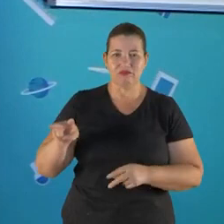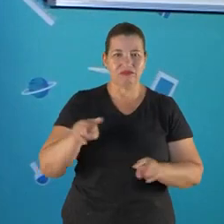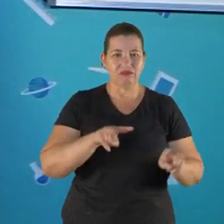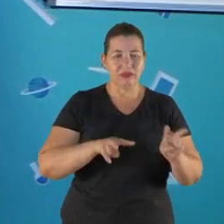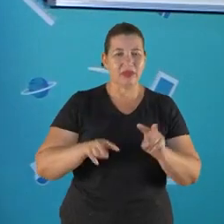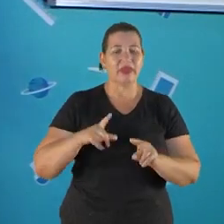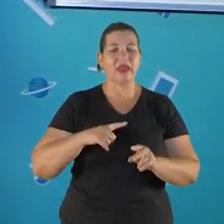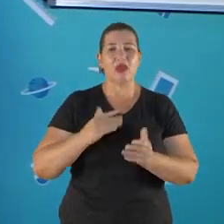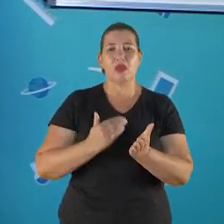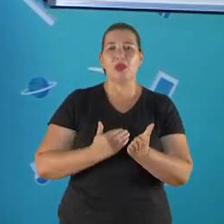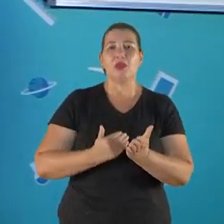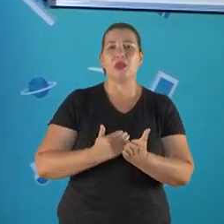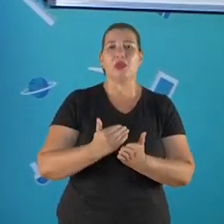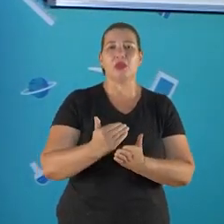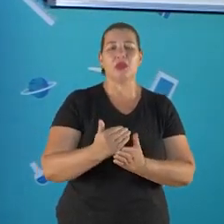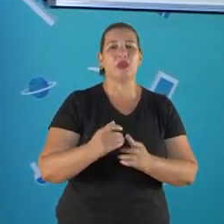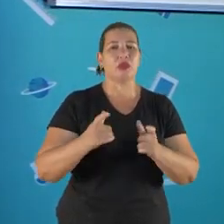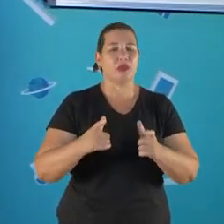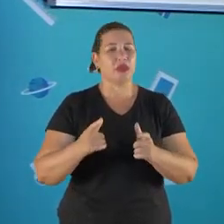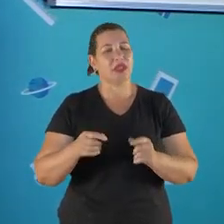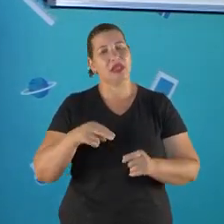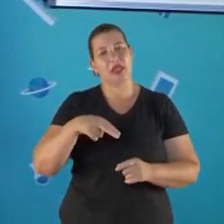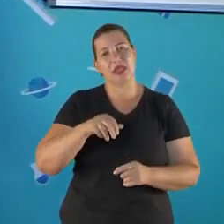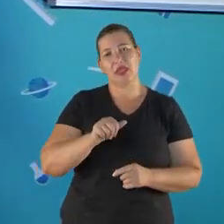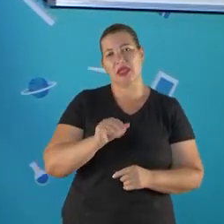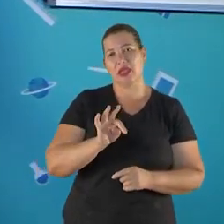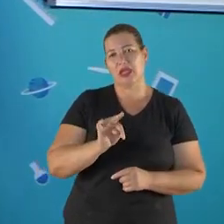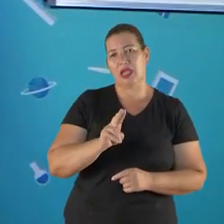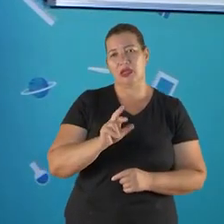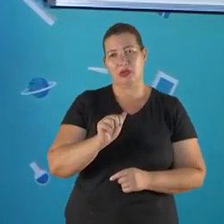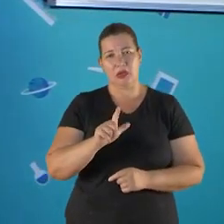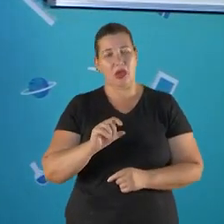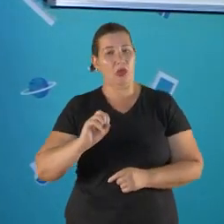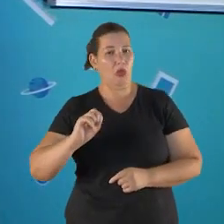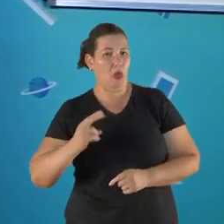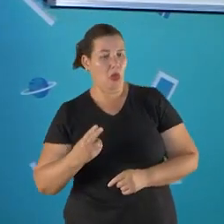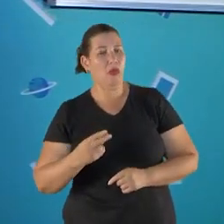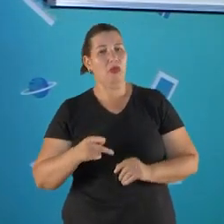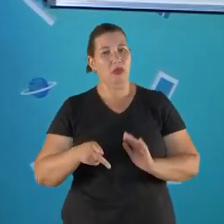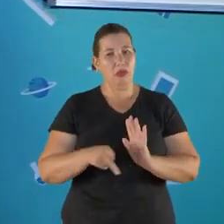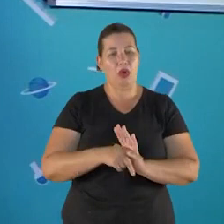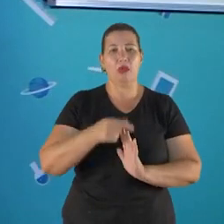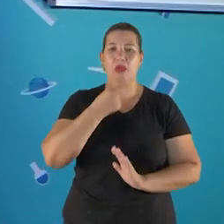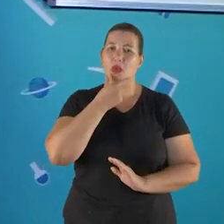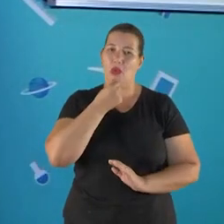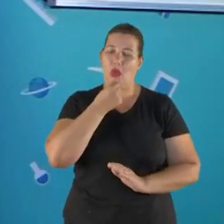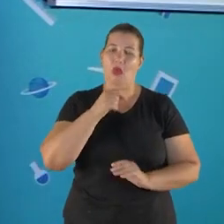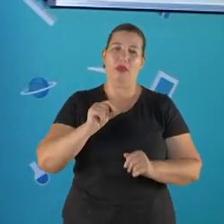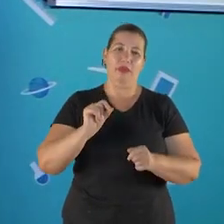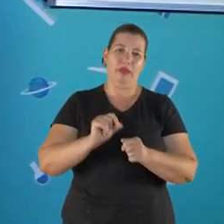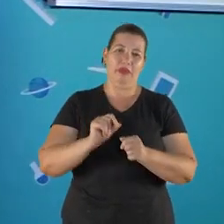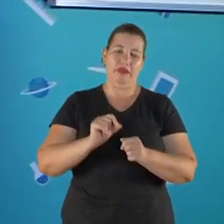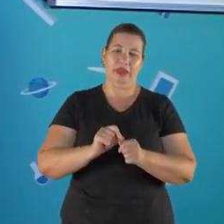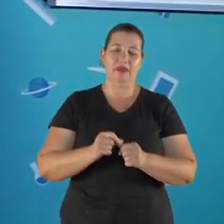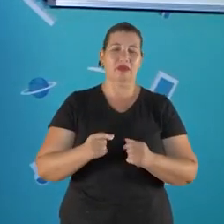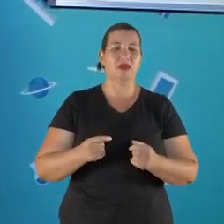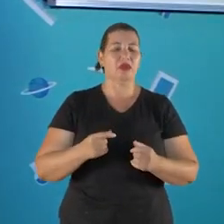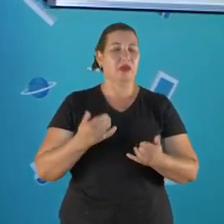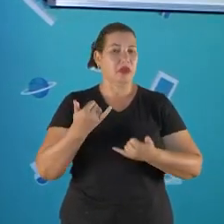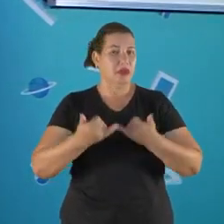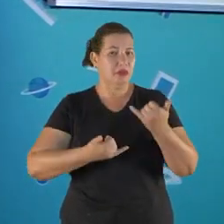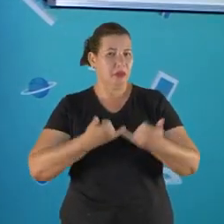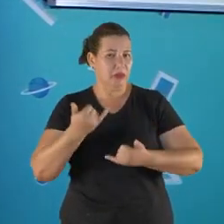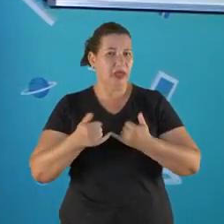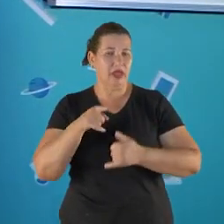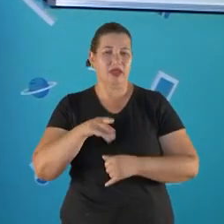nosso redor têm uma origem, seja ela natural ou artificial. Da mesma forma que muitos dos